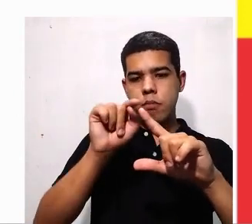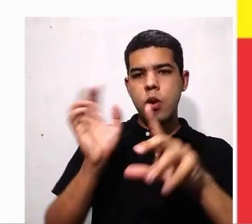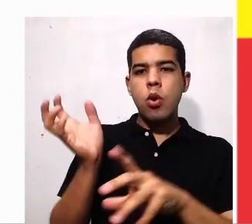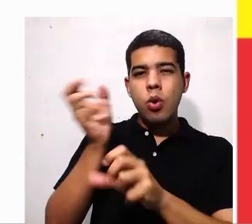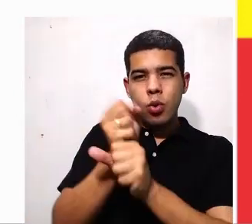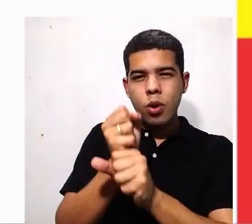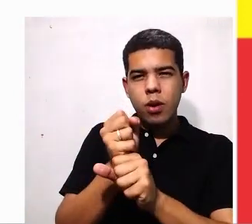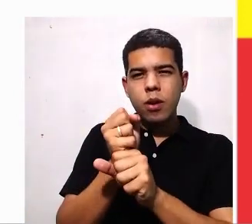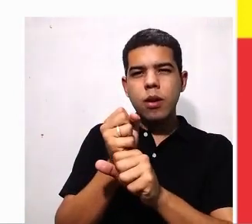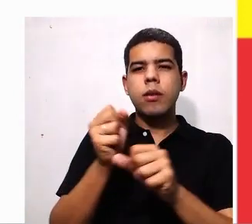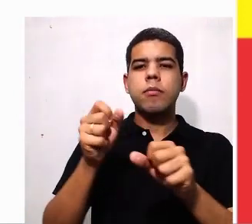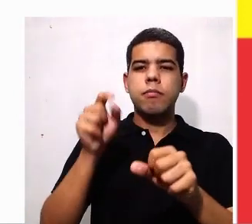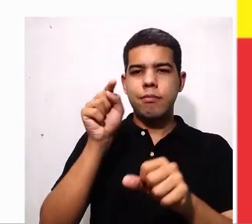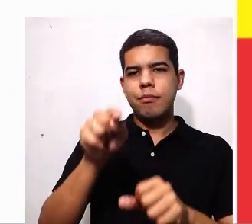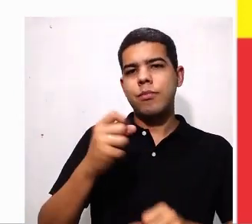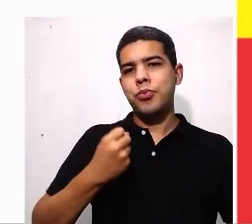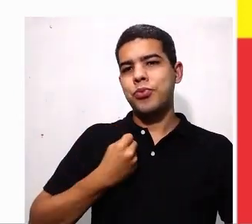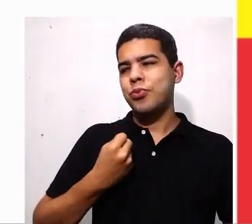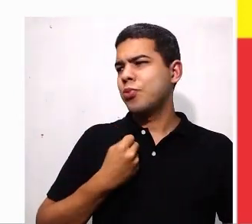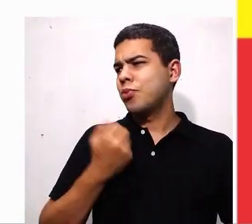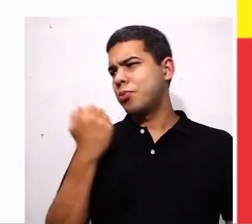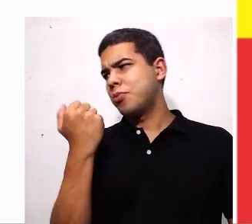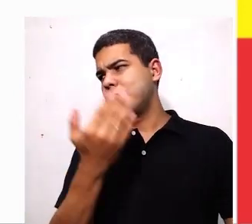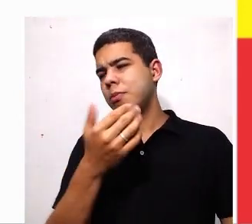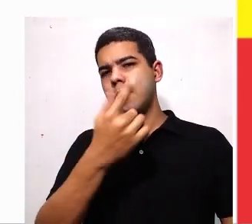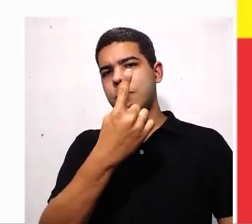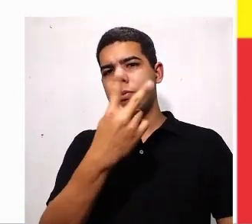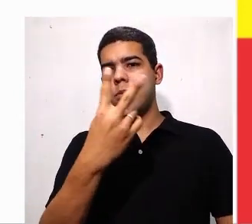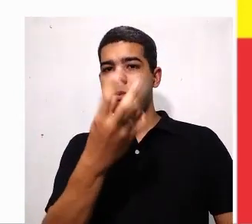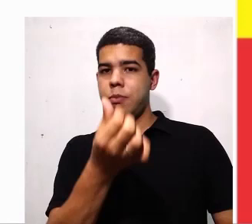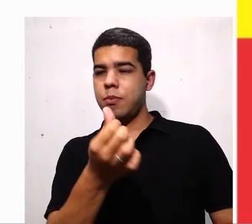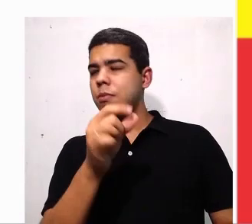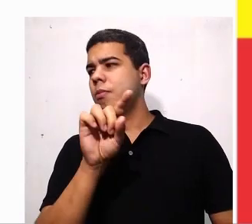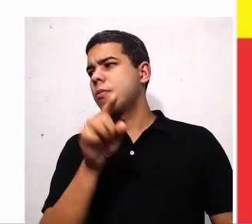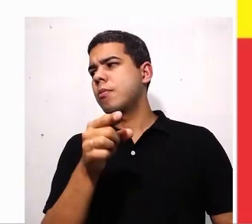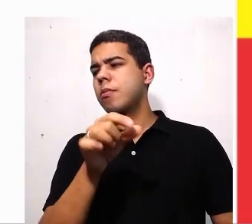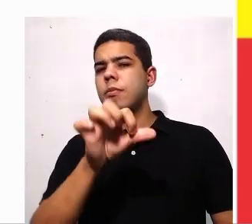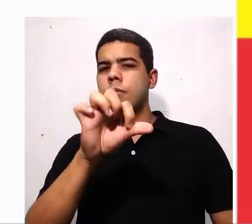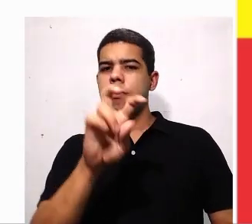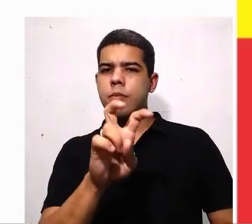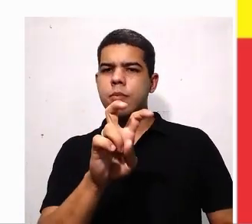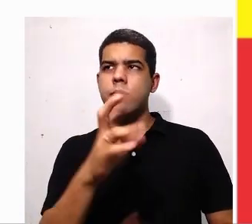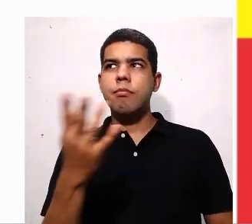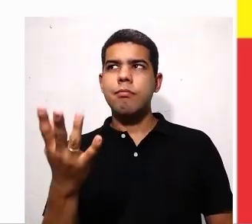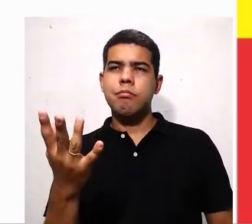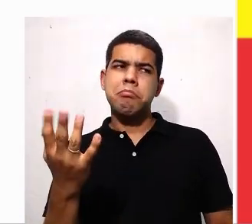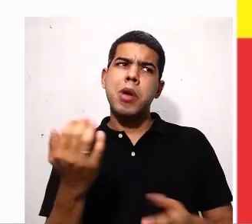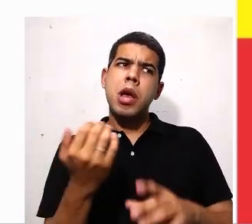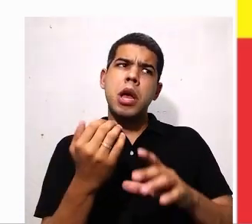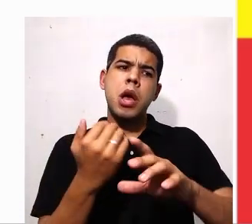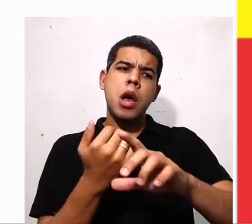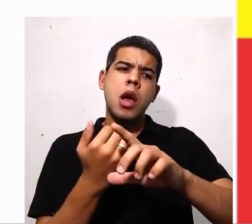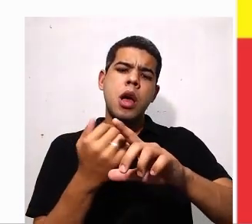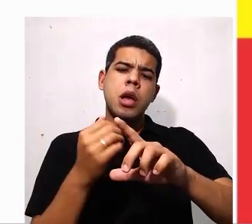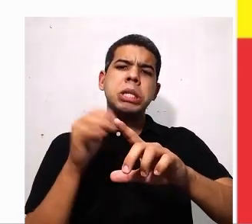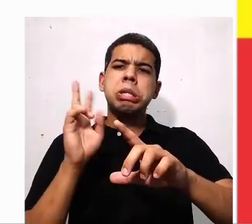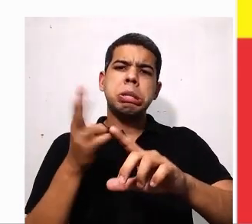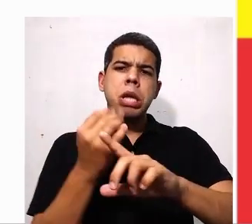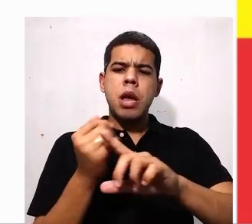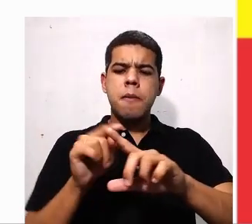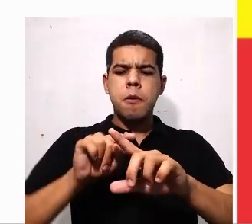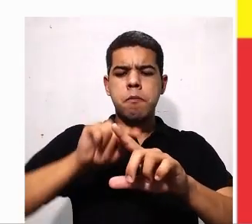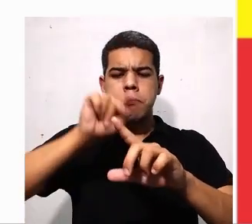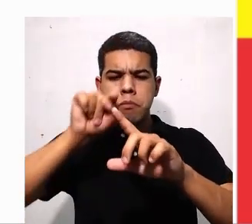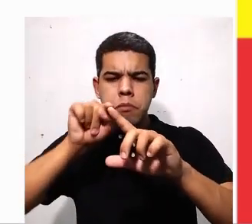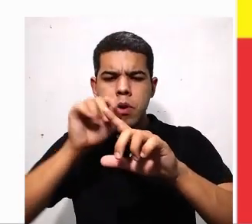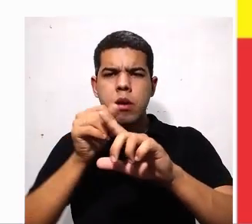dois. Beleza? Aí você pergunta, então, o ângulo externo vai ser igual à soma